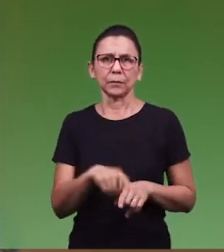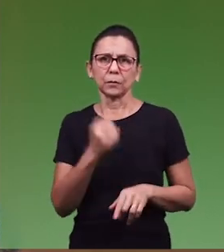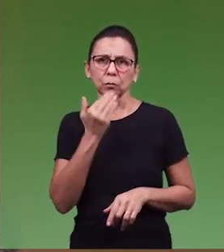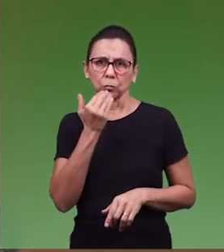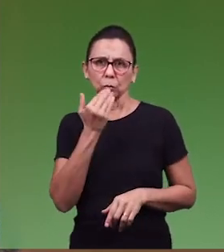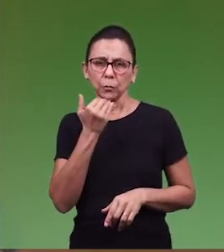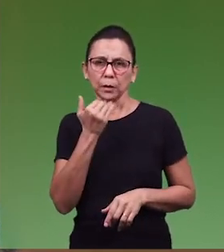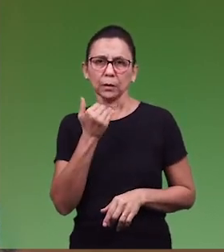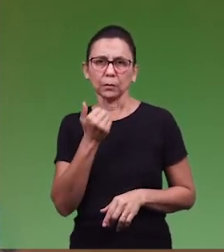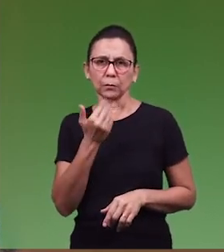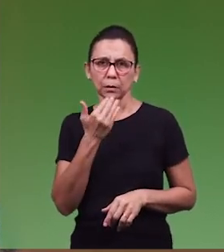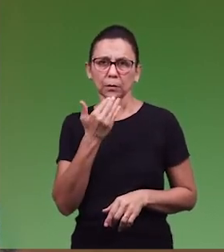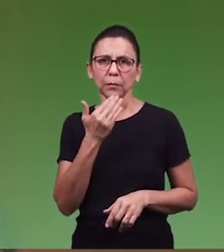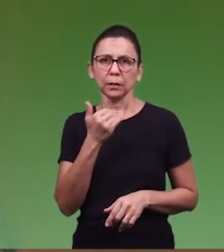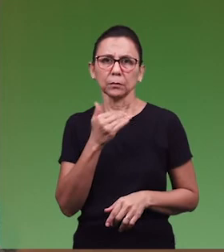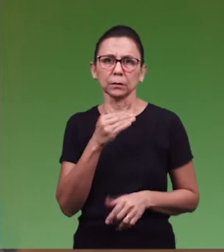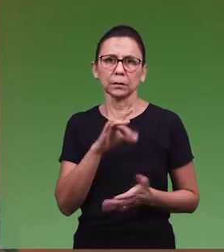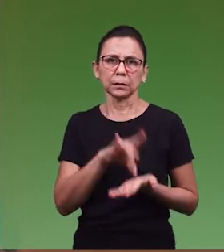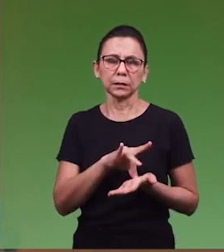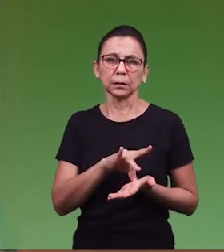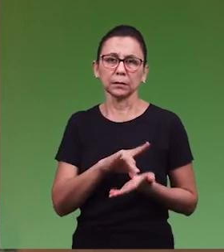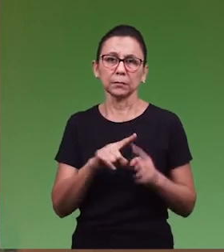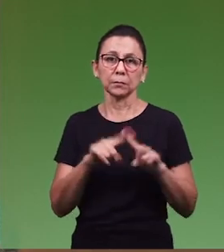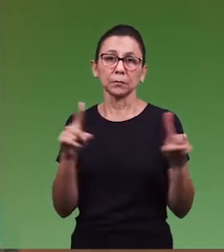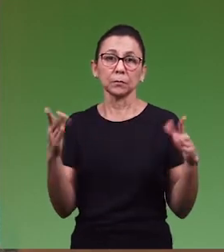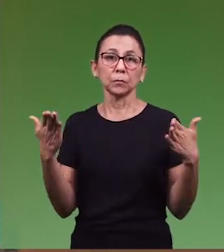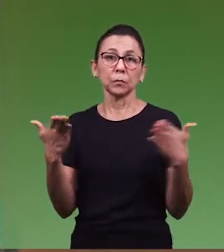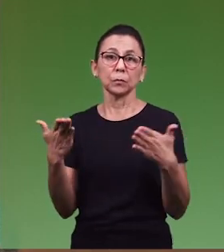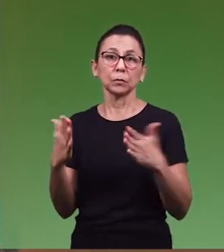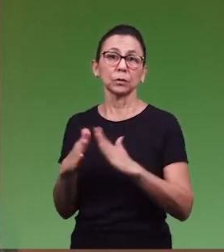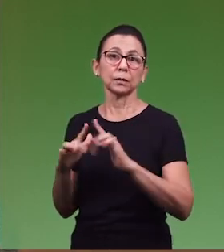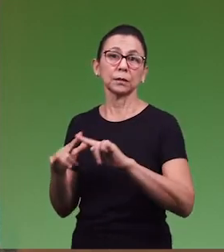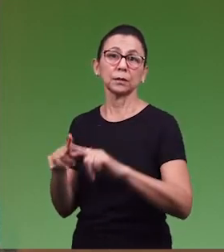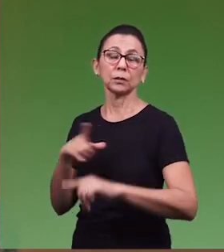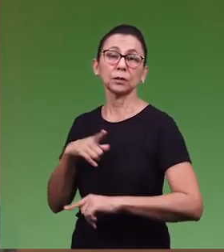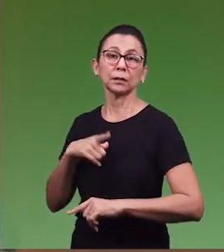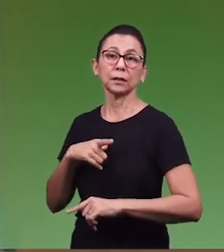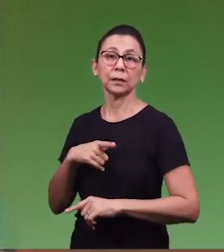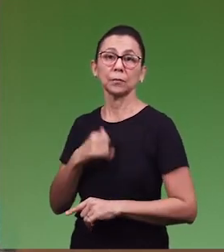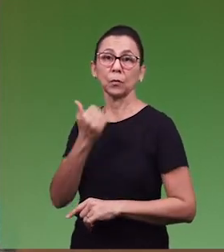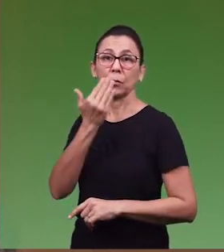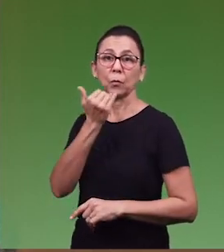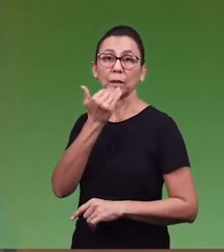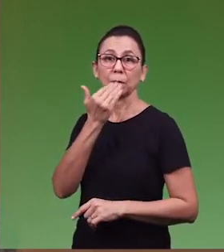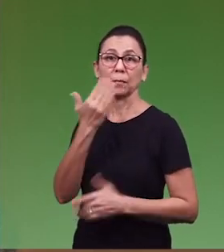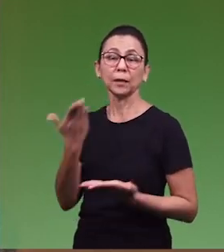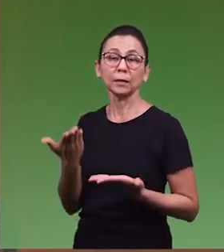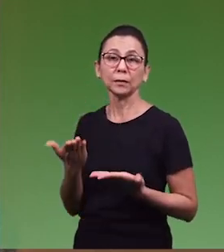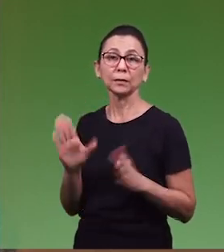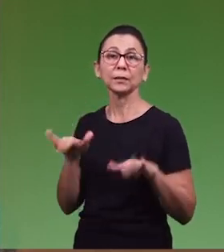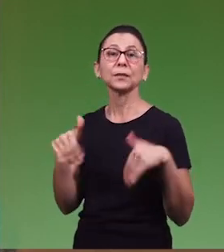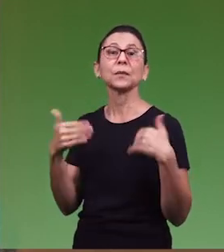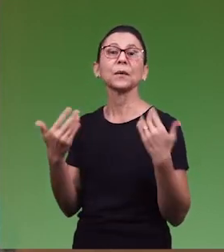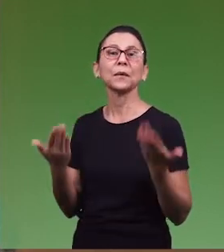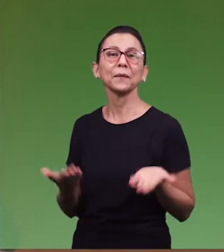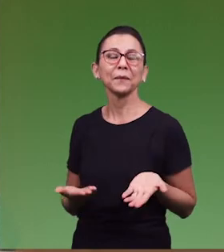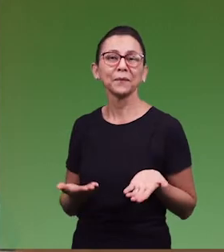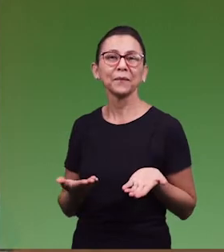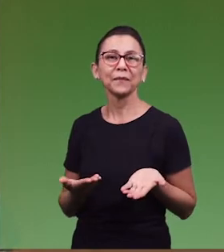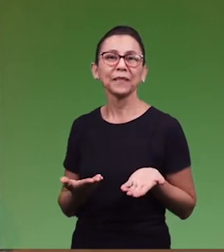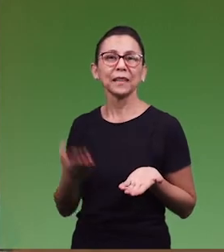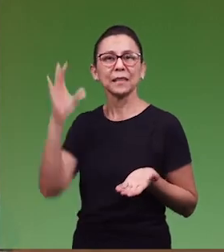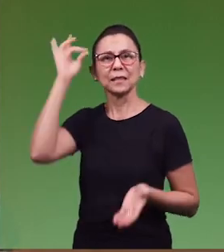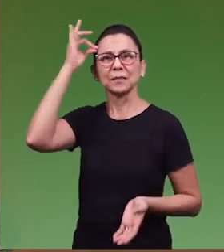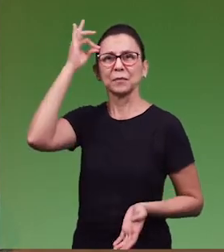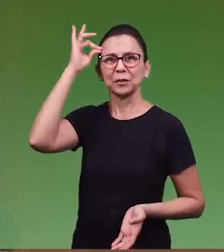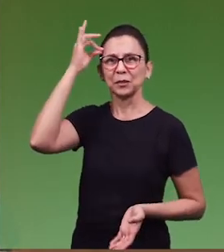texto. Mas hoje na igreja nós temos o alimento, o pão da vida, nós temos o alimento da palavra. Então é isso